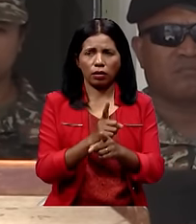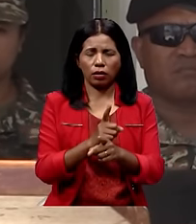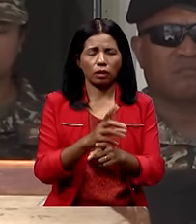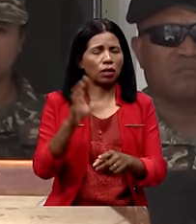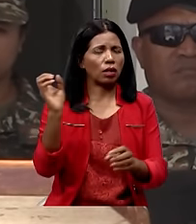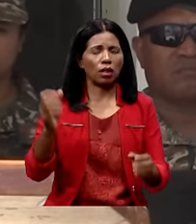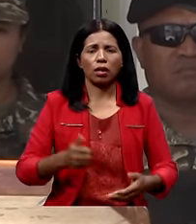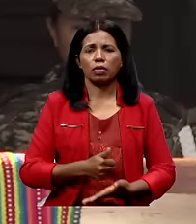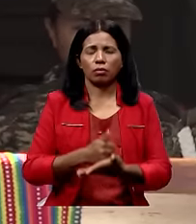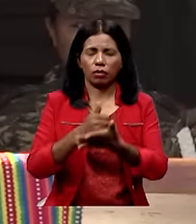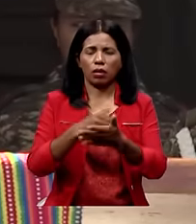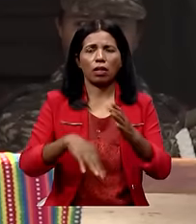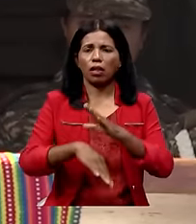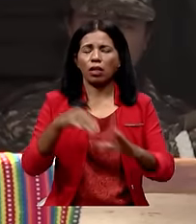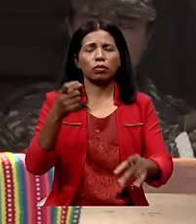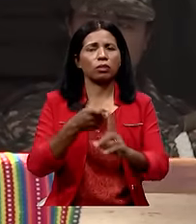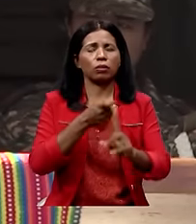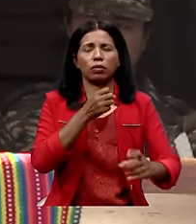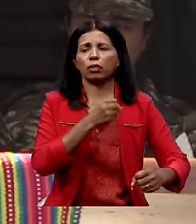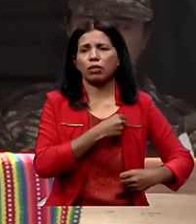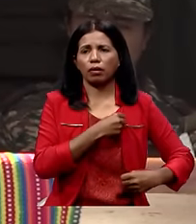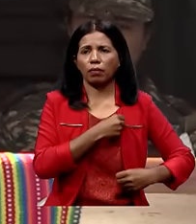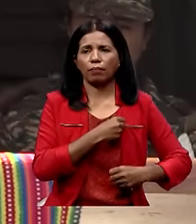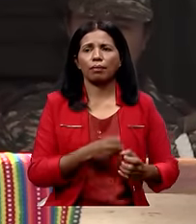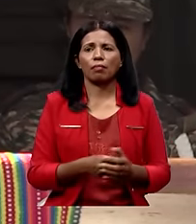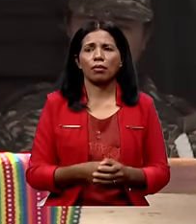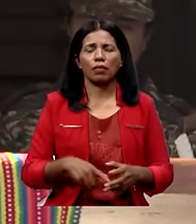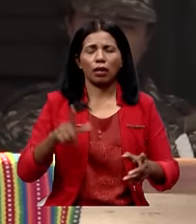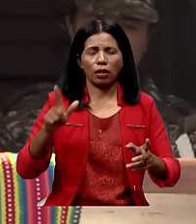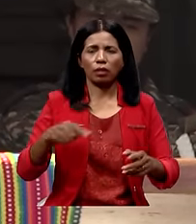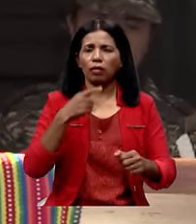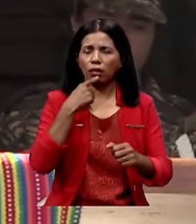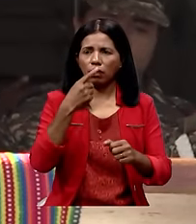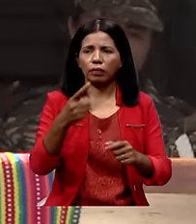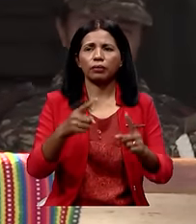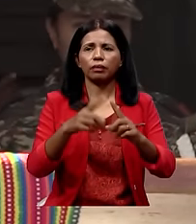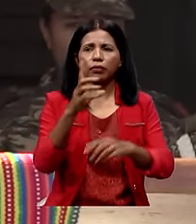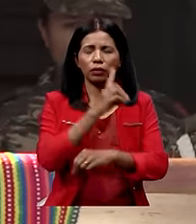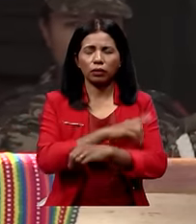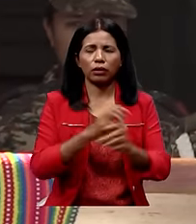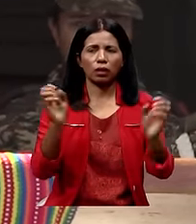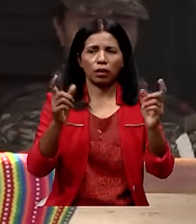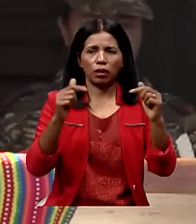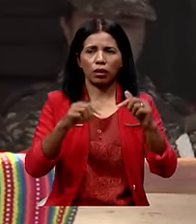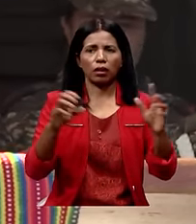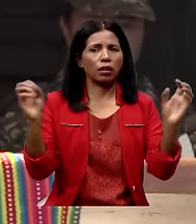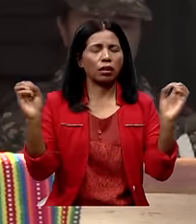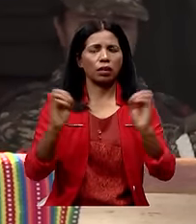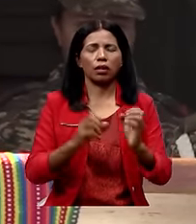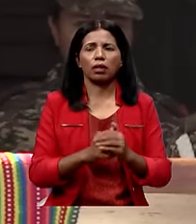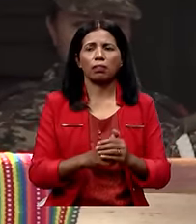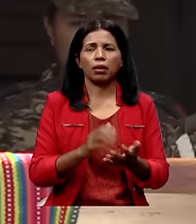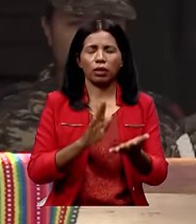toleransi. Sema kalamai, ne ursira general na tete, uhi loro la musu iha ne, maka nia lai eskola iha lai